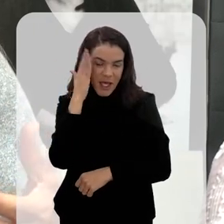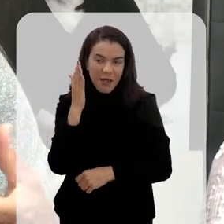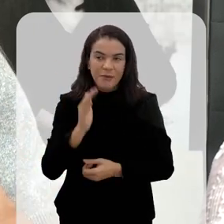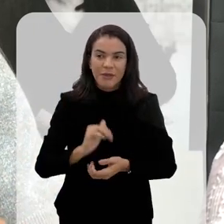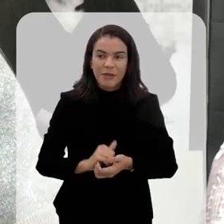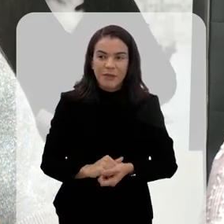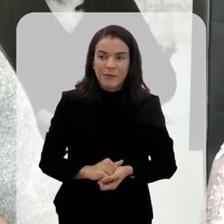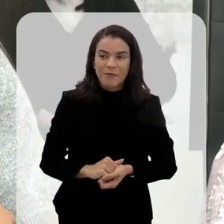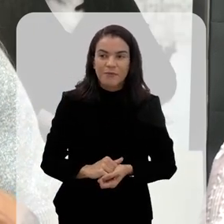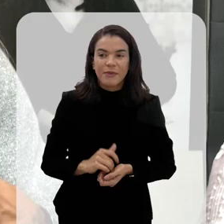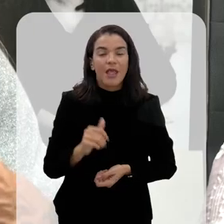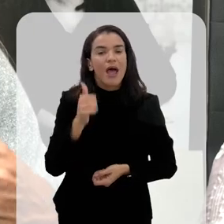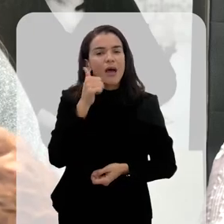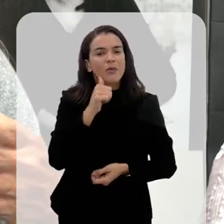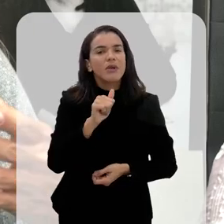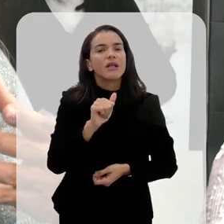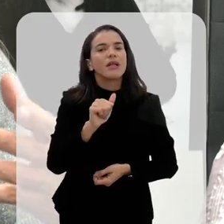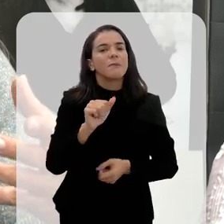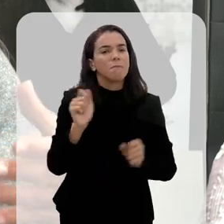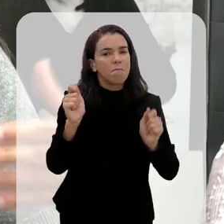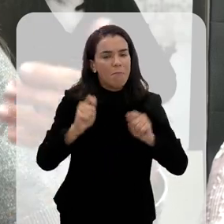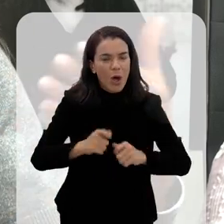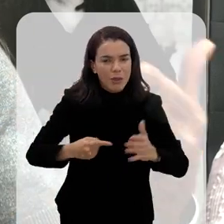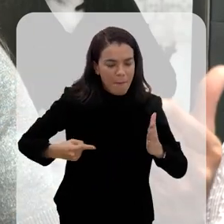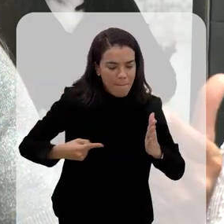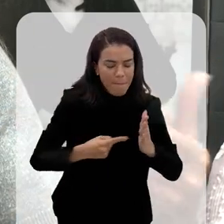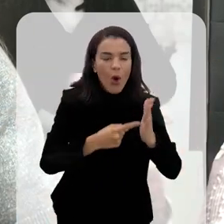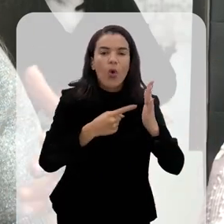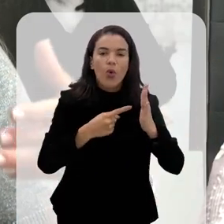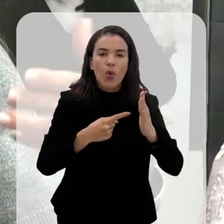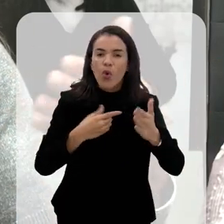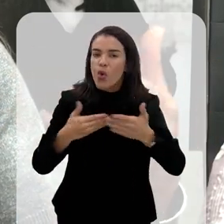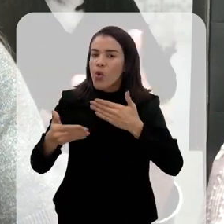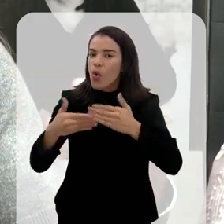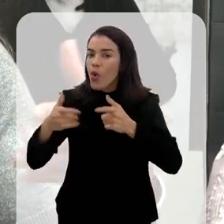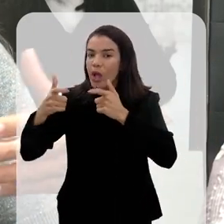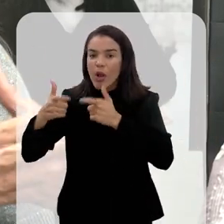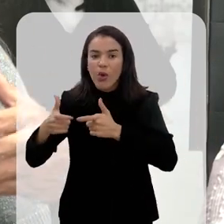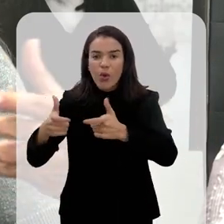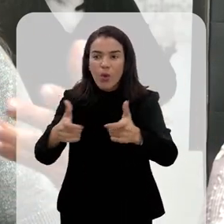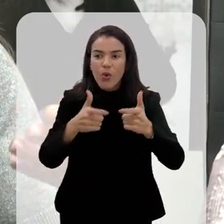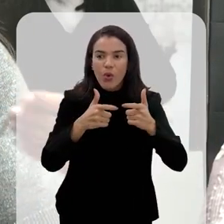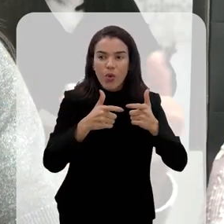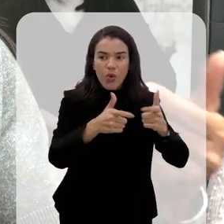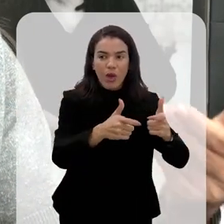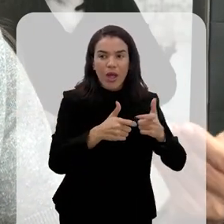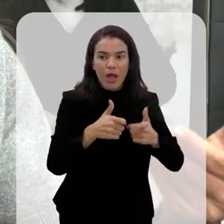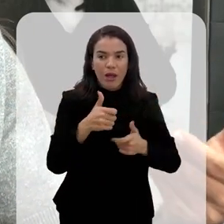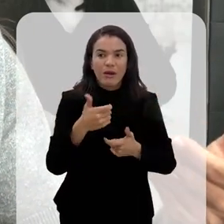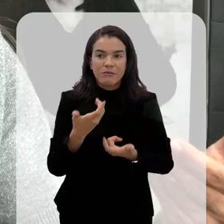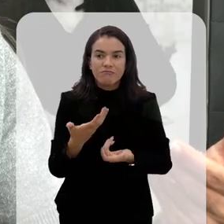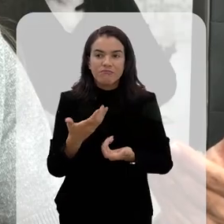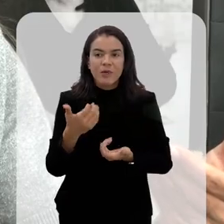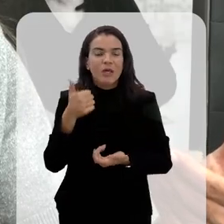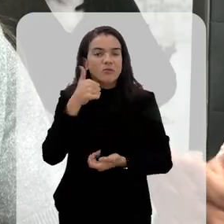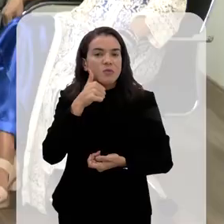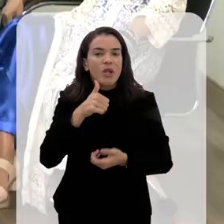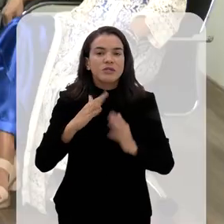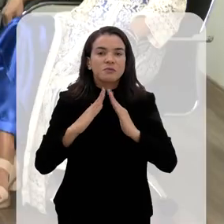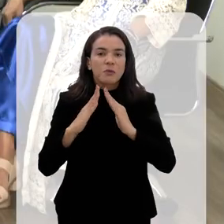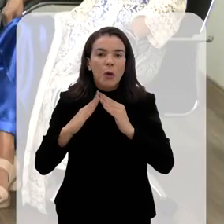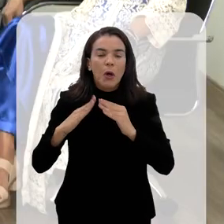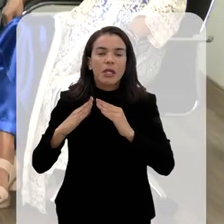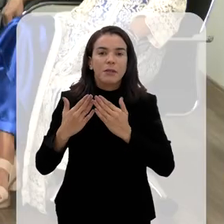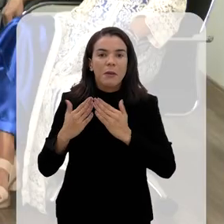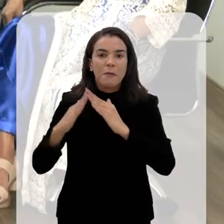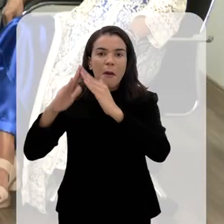conhecimento das senhoras, que a mulher pode acionar qualquer local, principalmente aquelas mulheres